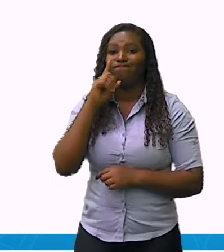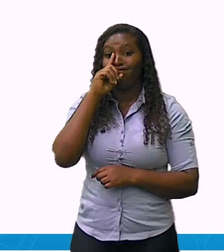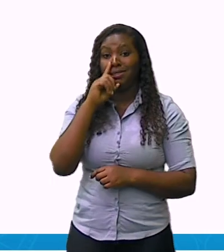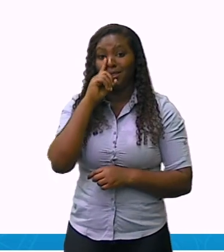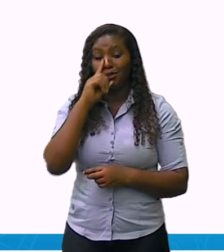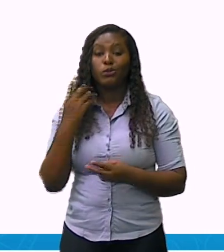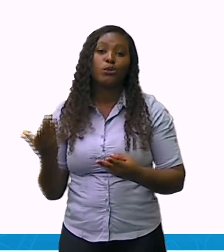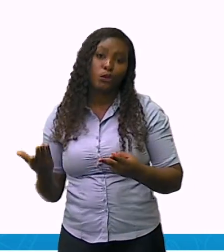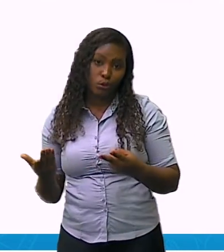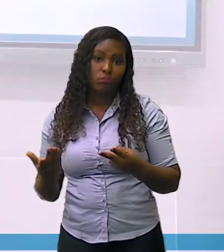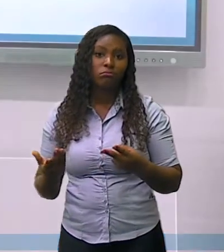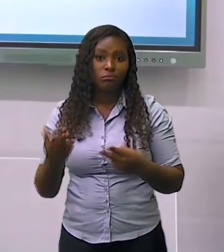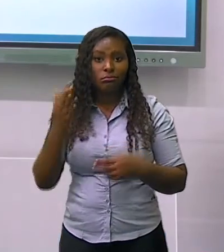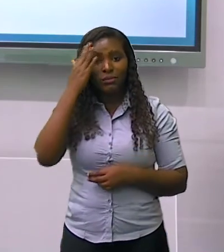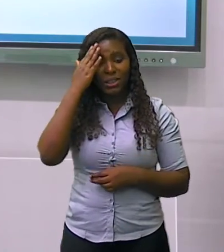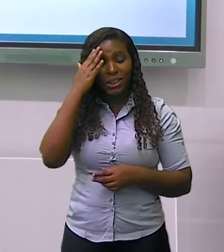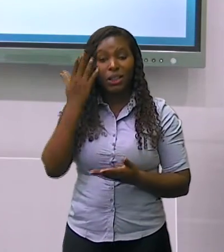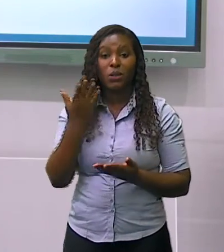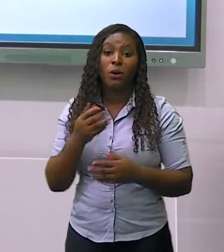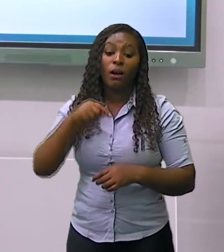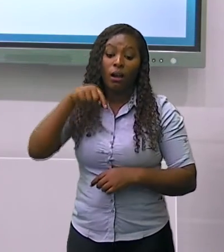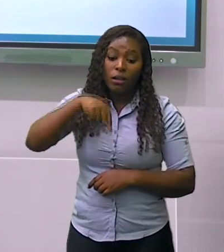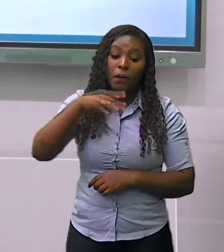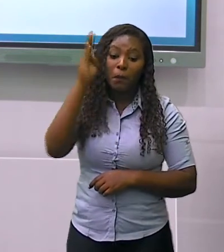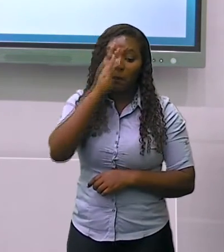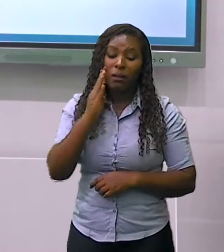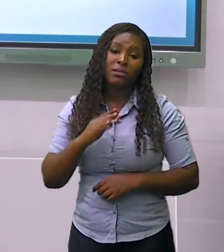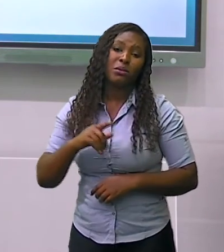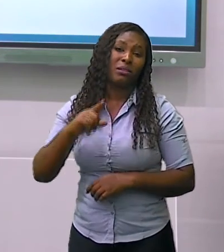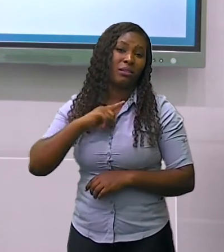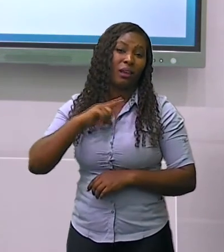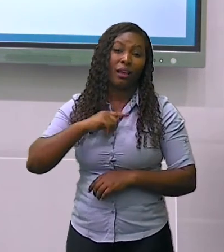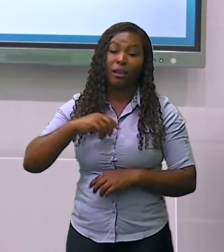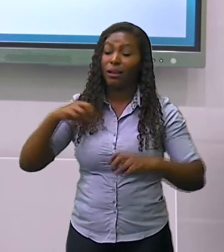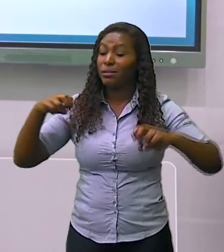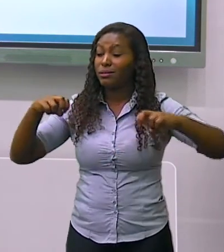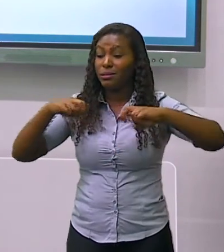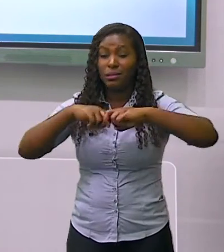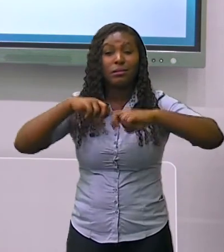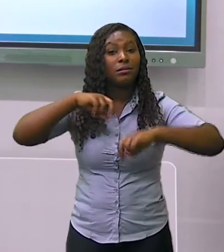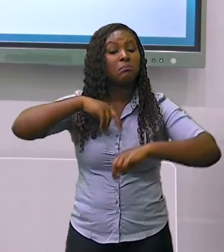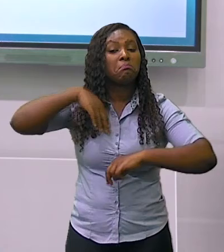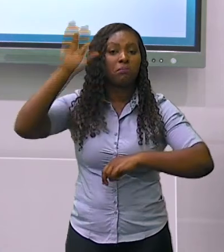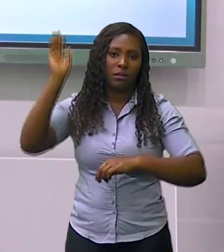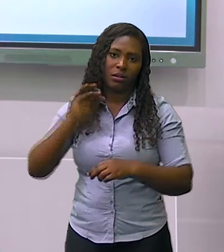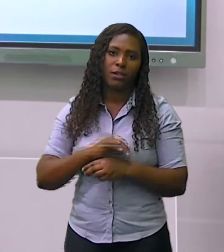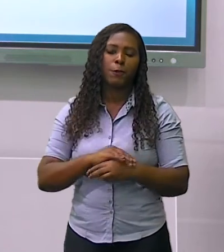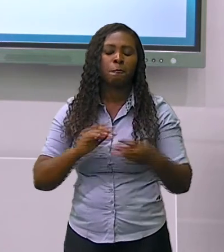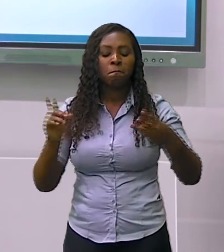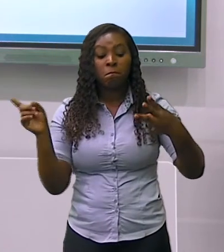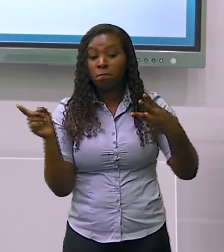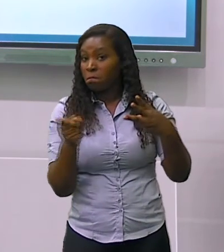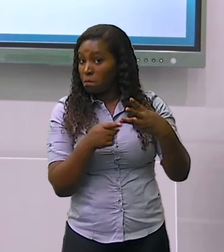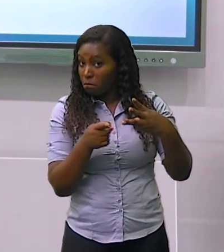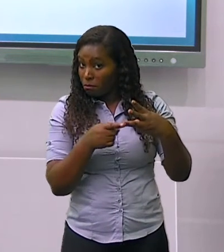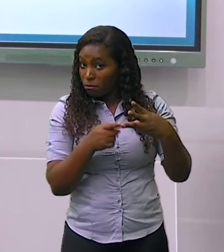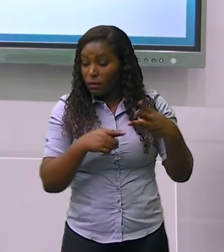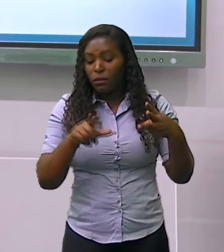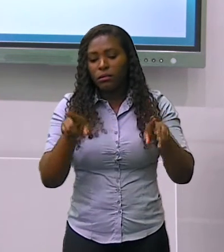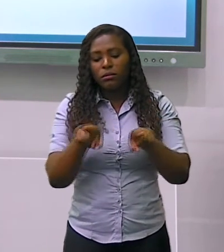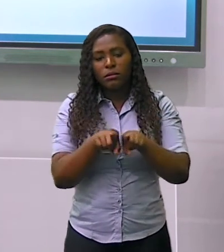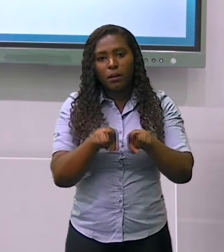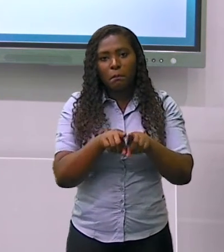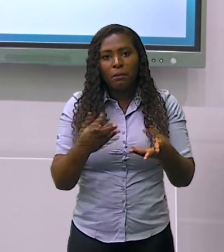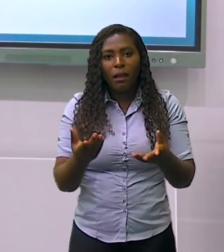rodovias. Vale ressaltar também o uso dos combustíveis fósseis como